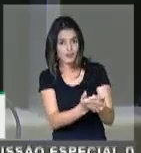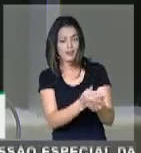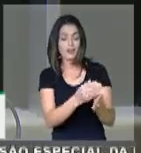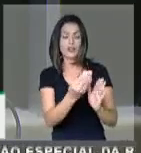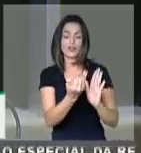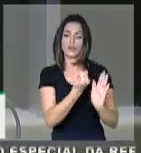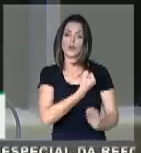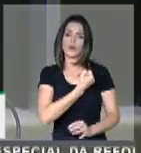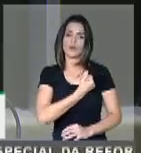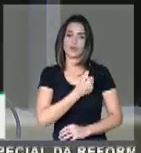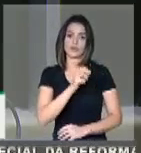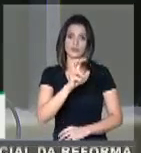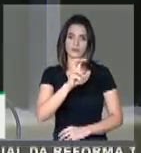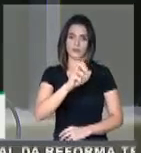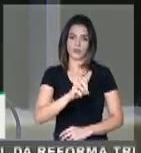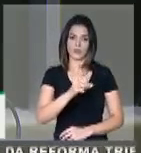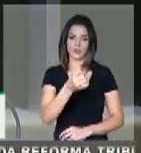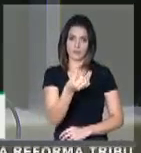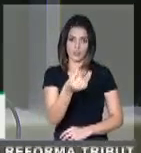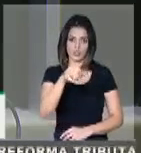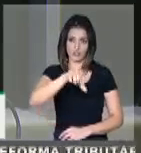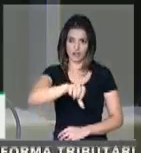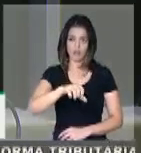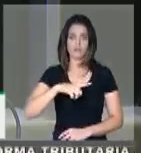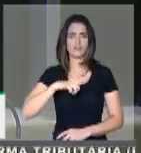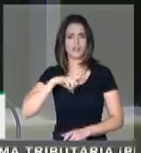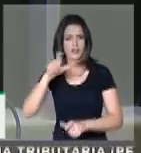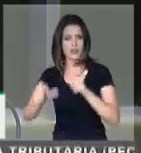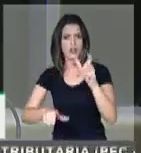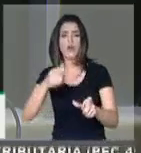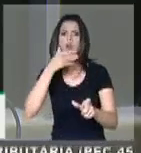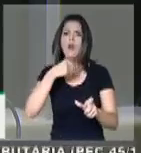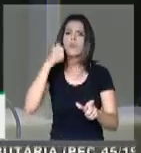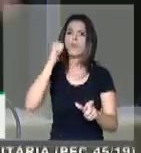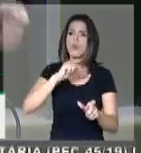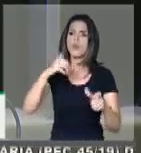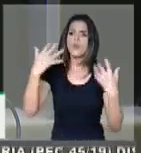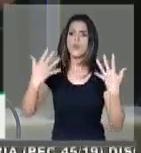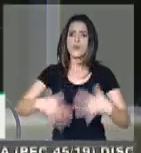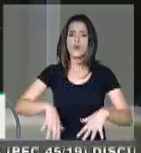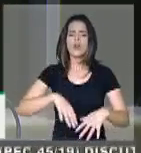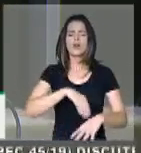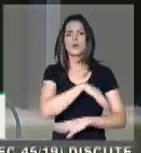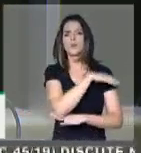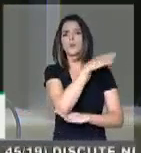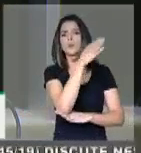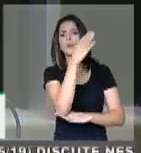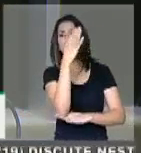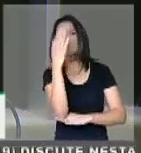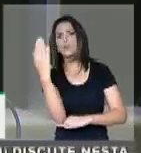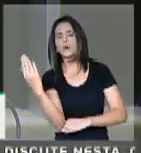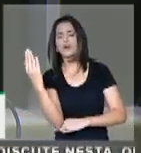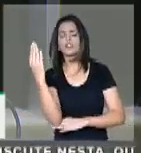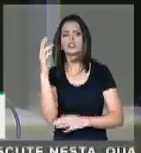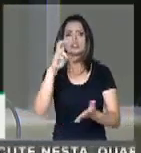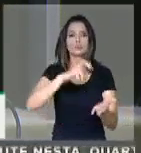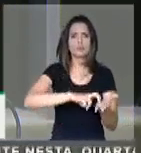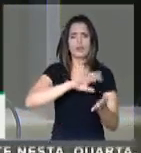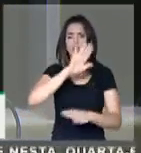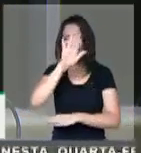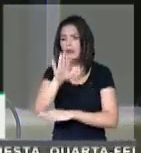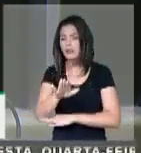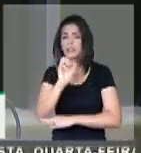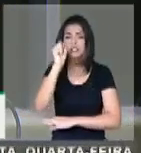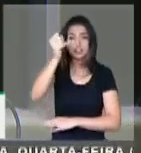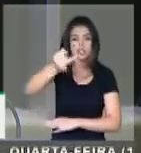número 5069. Tem muitos homens e mulheres que estão passando o dia e a noite, senhor presidente, dentro de um